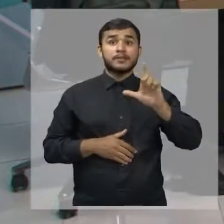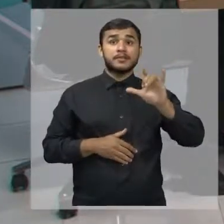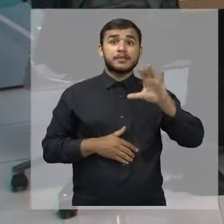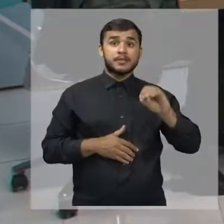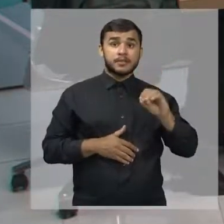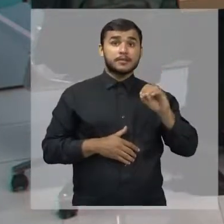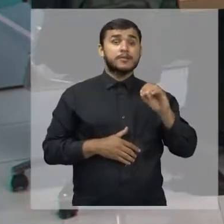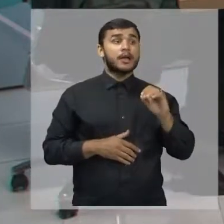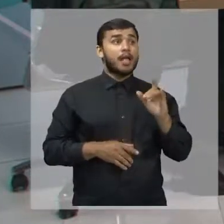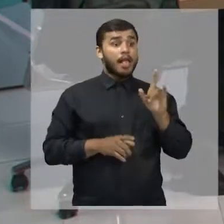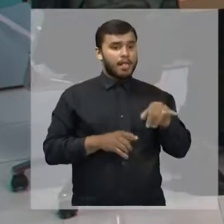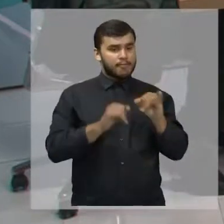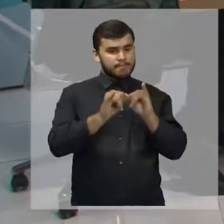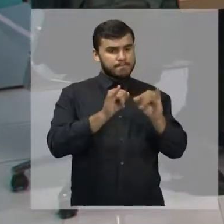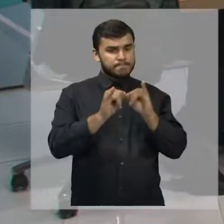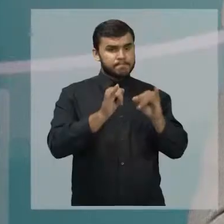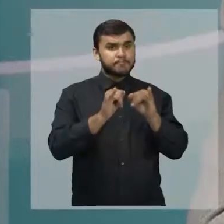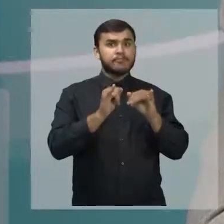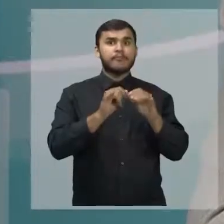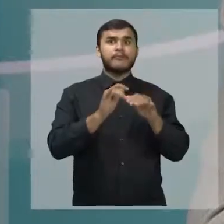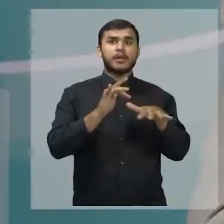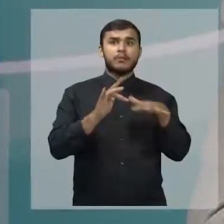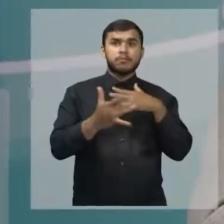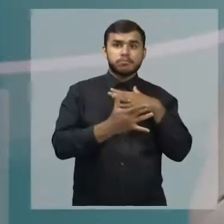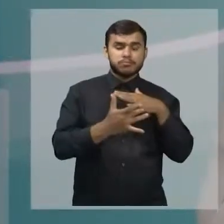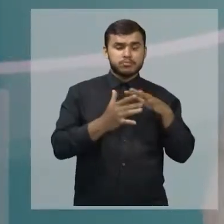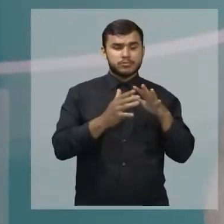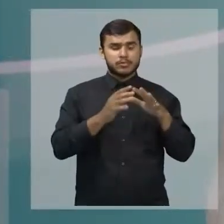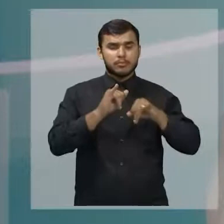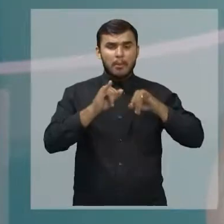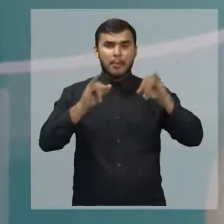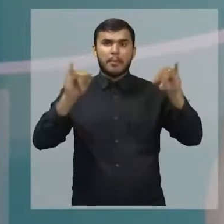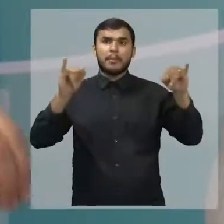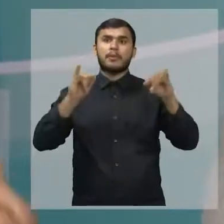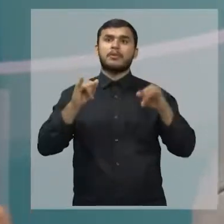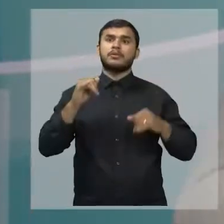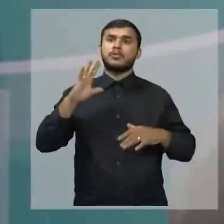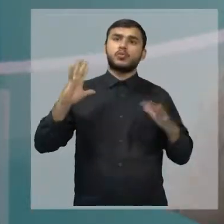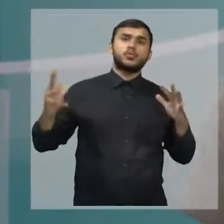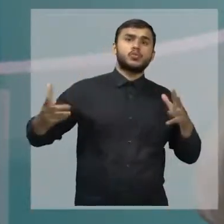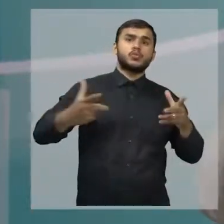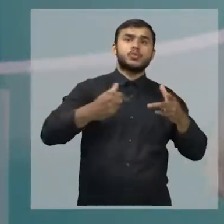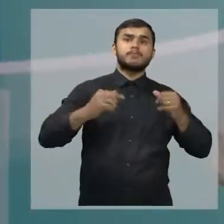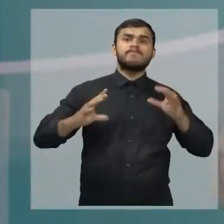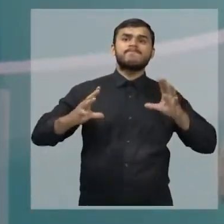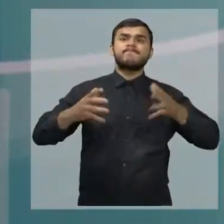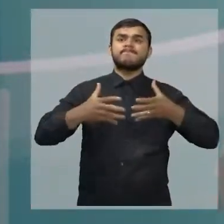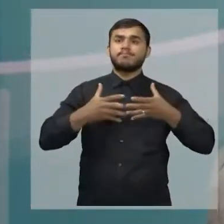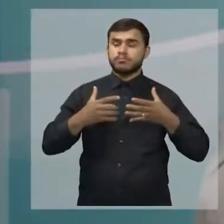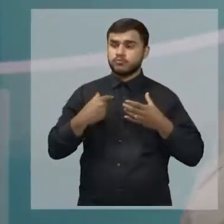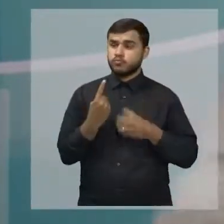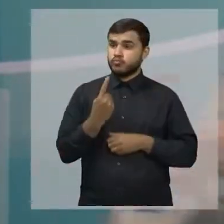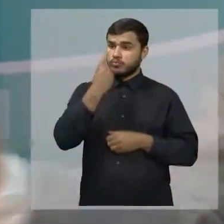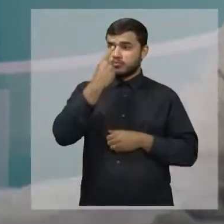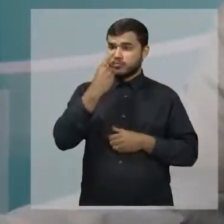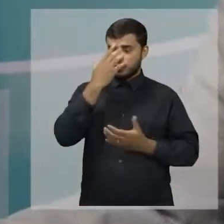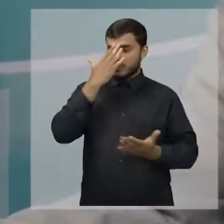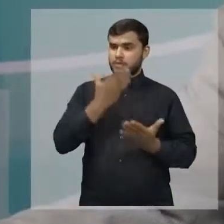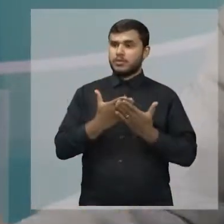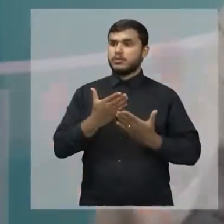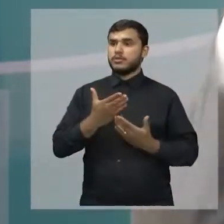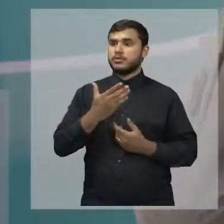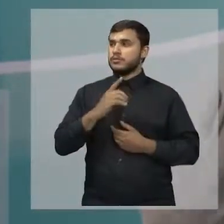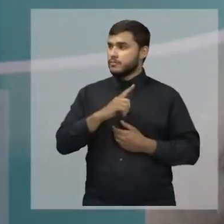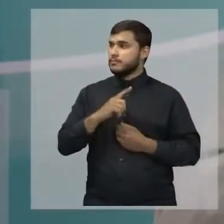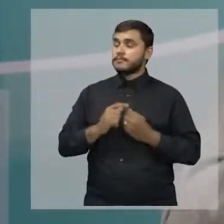uma rede de pessoas para eleger um candidato. Uma coisa completamente... Um interesse específico. Interesse específico. É um núcleo que é difícil, né?